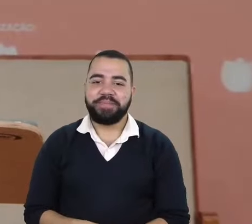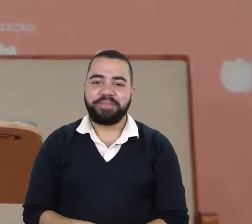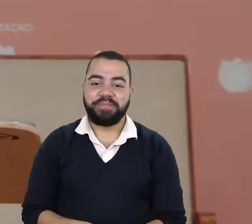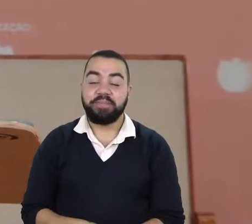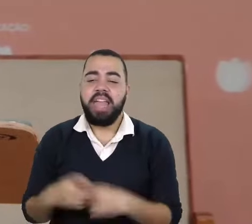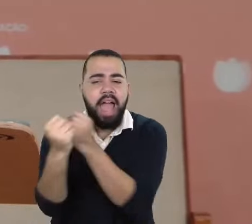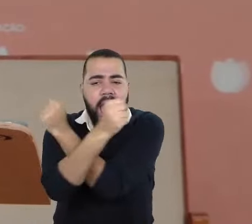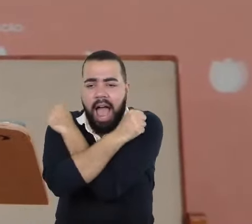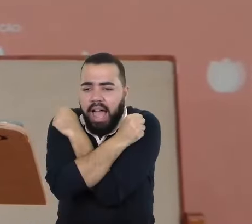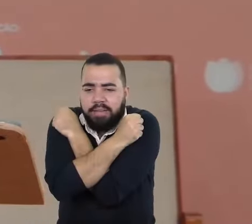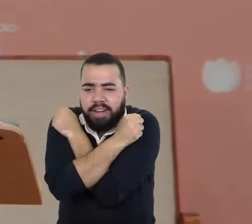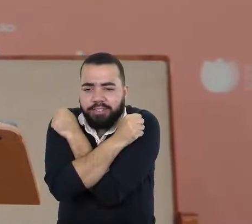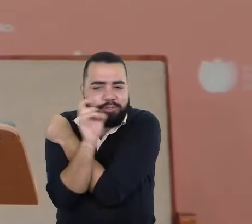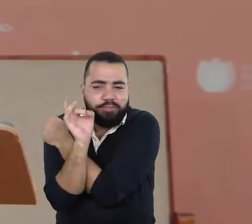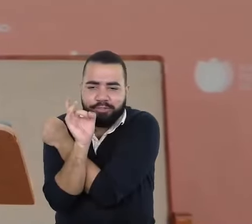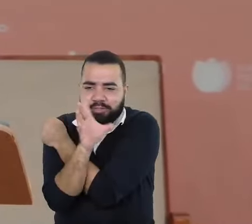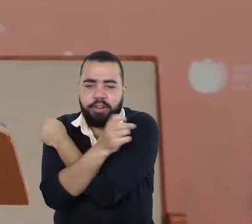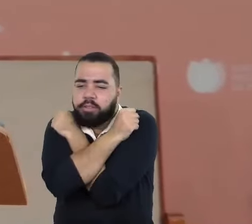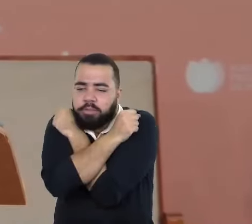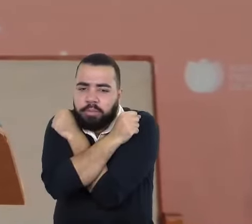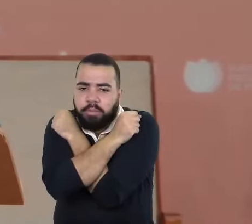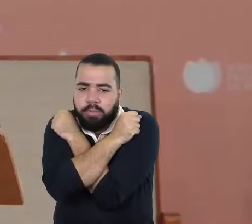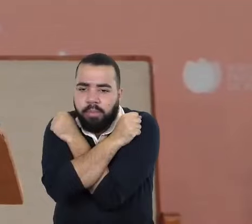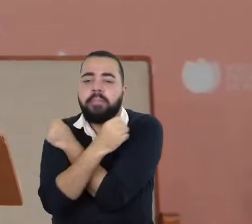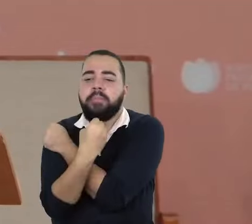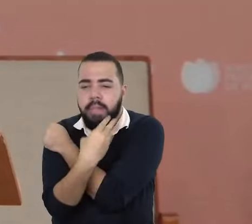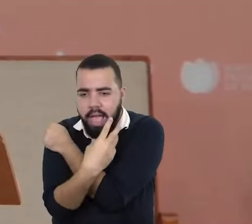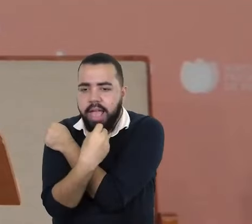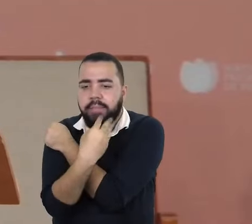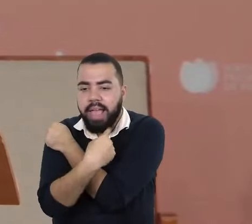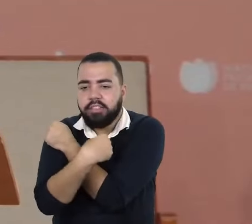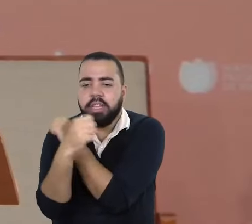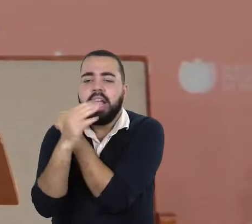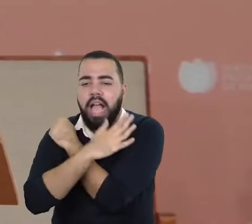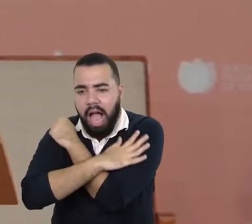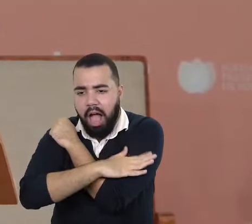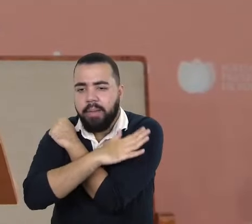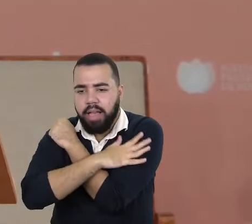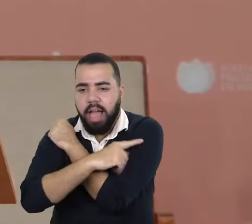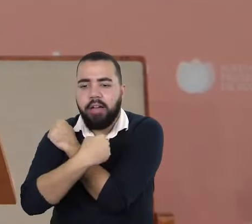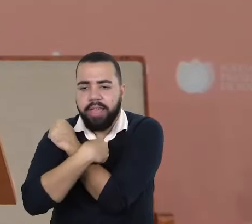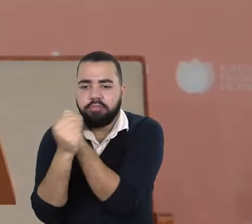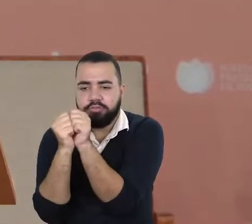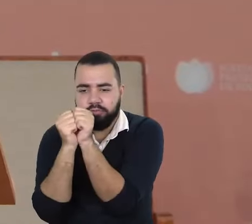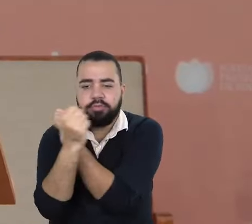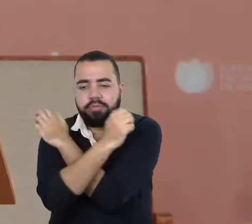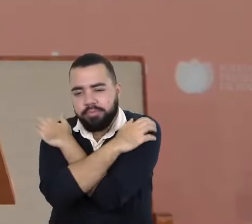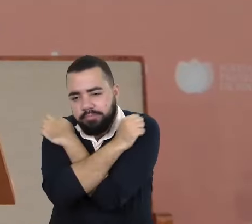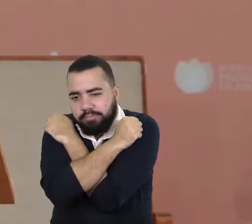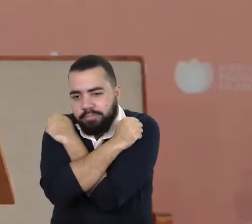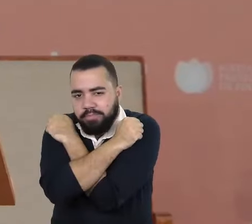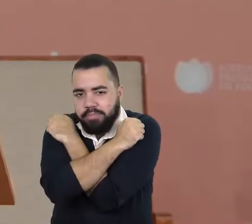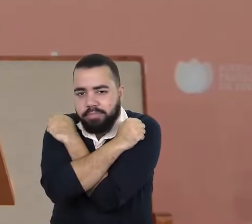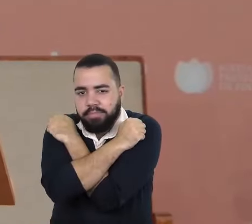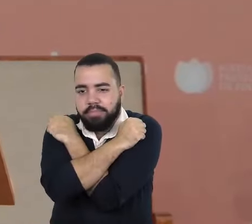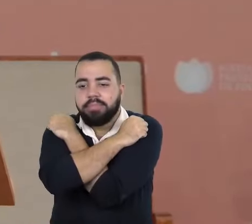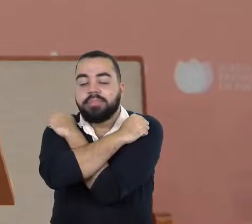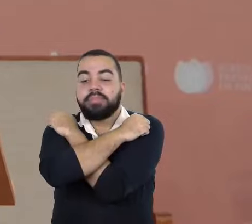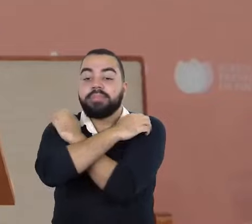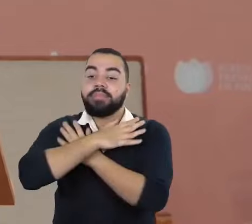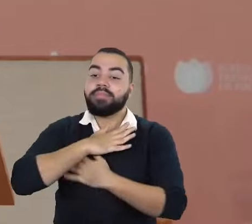os meus braços para eu parar. E ficou só falando, tá tudo bem, eu tô aqui, a gente vai resolver. E não falou mais nada,